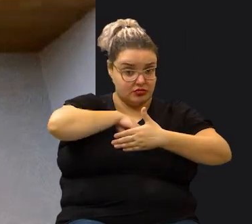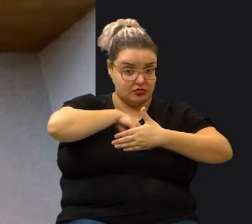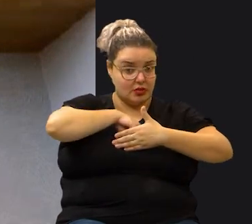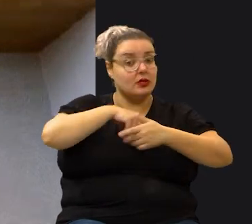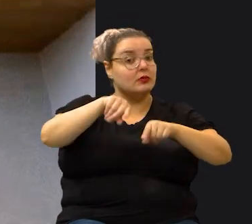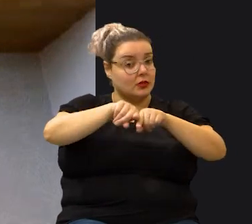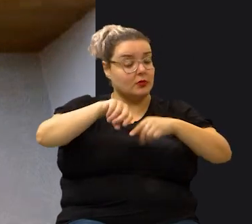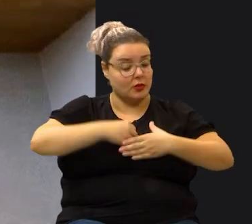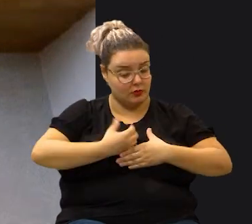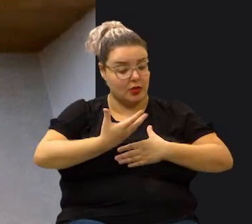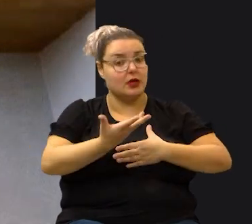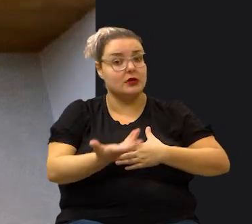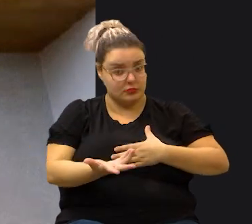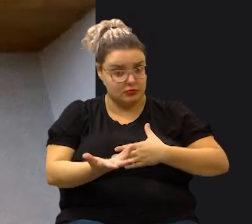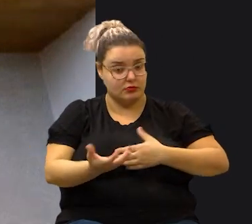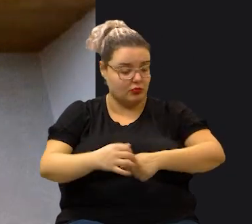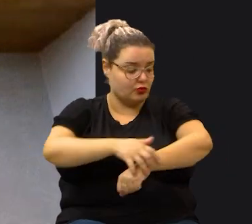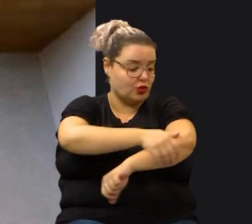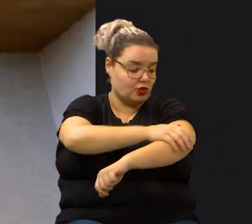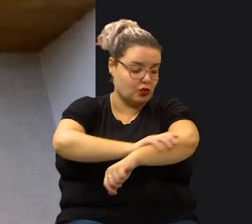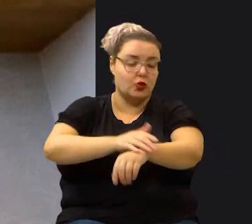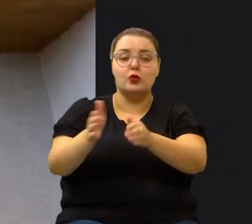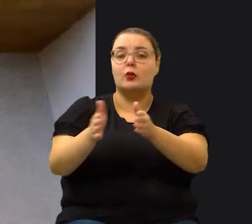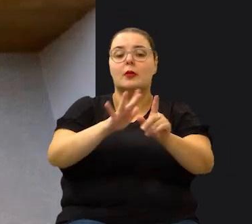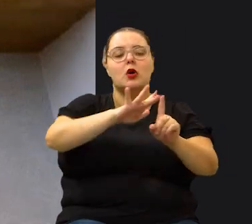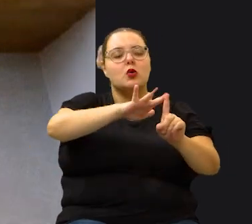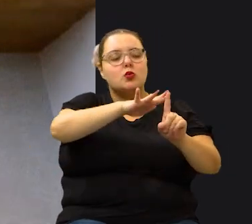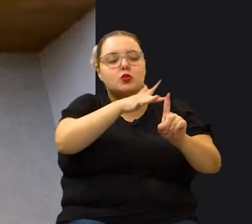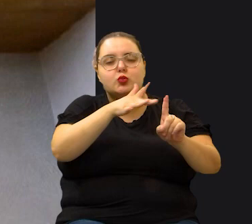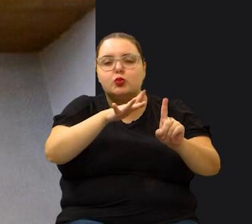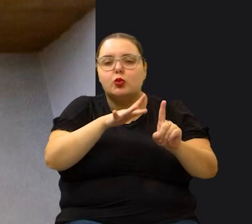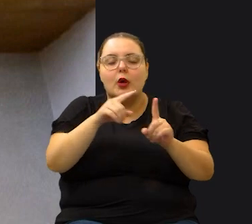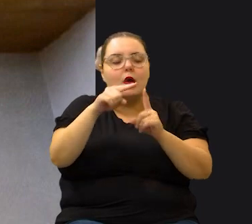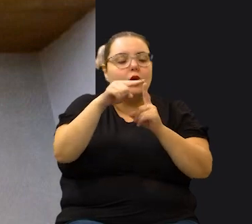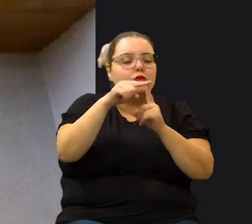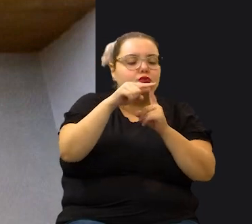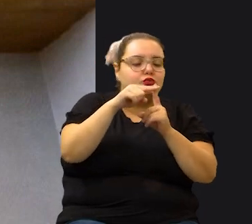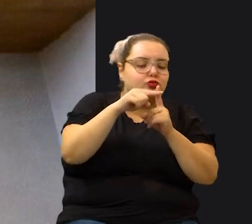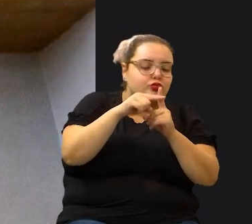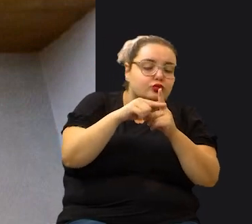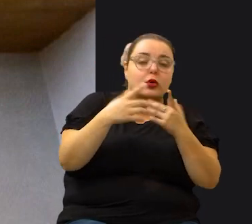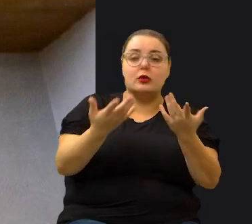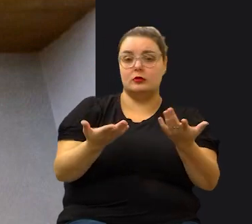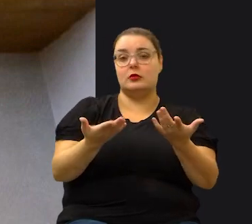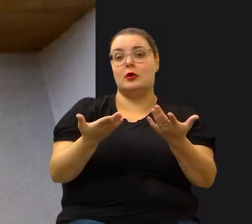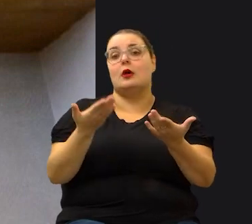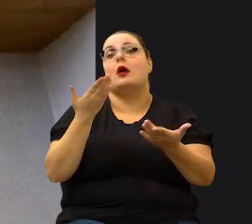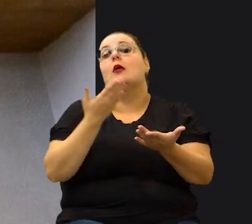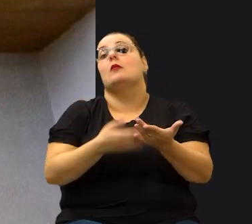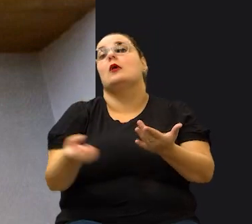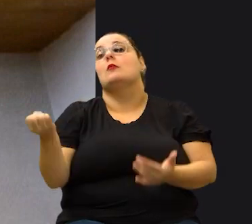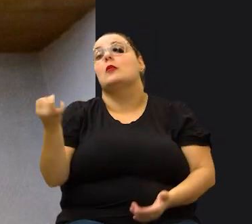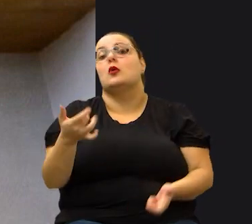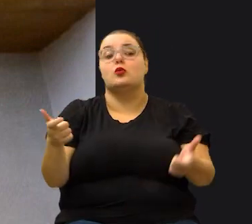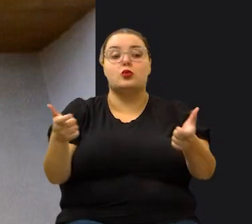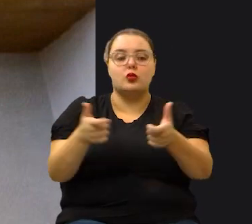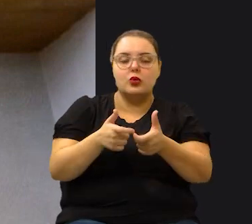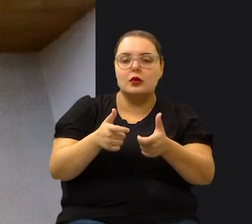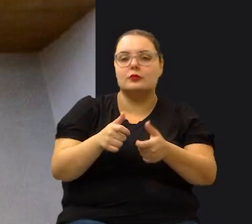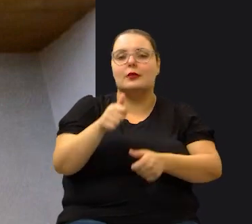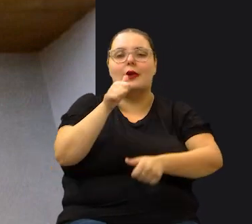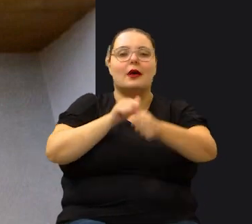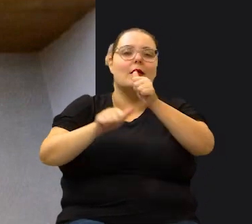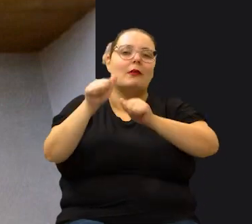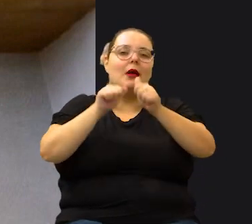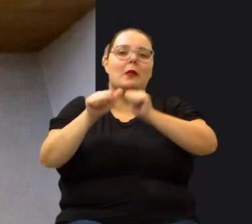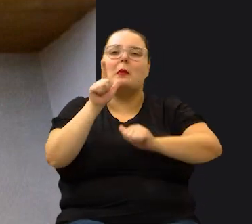parte externa. Então, muitas vezes no período do outono, como as temperaturas caem, a gente acaba bebendo uma quantidade menor de água, muitas